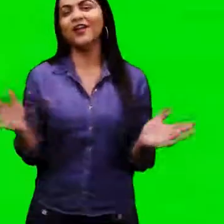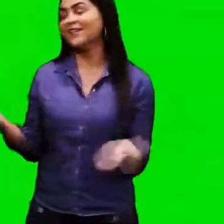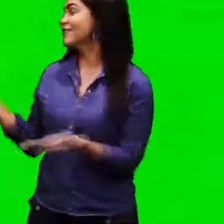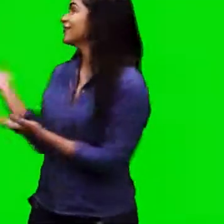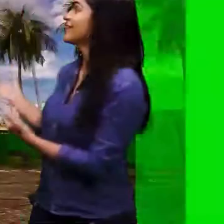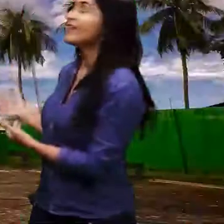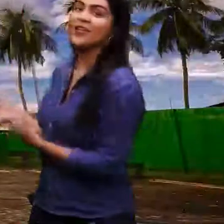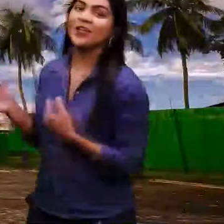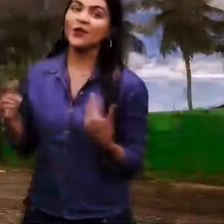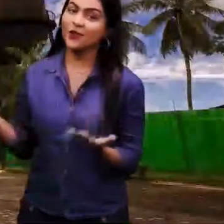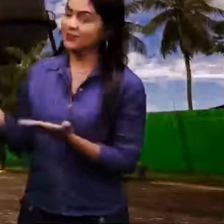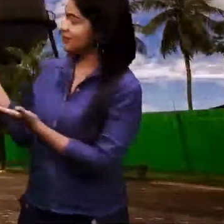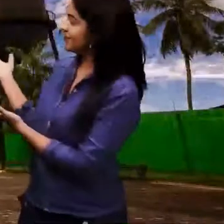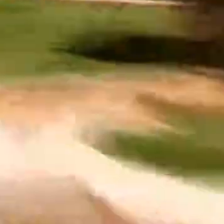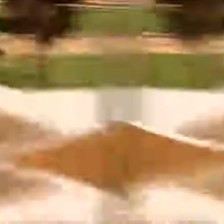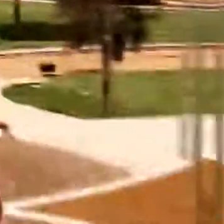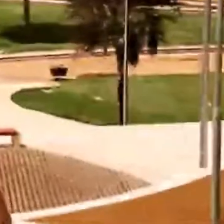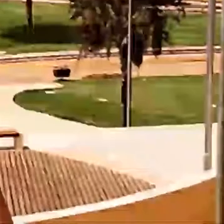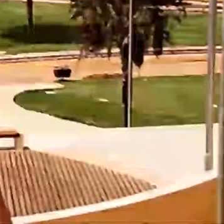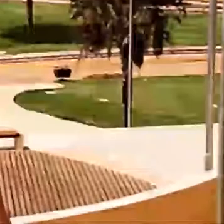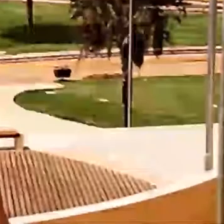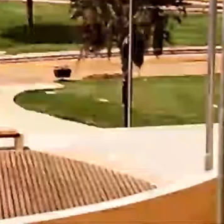E aí